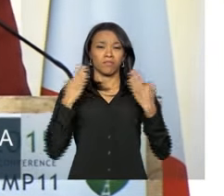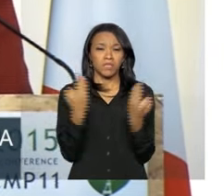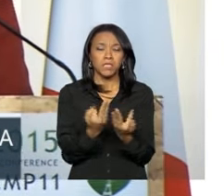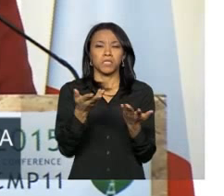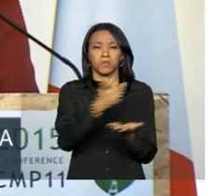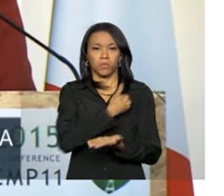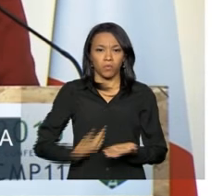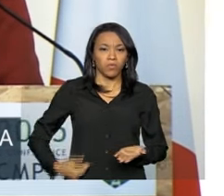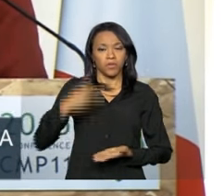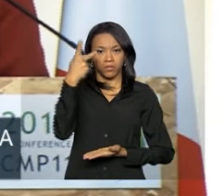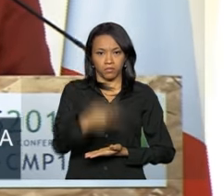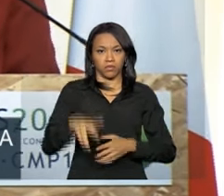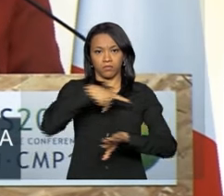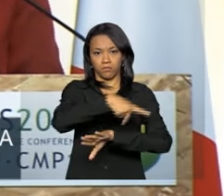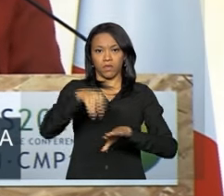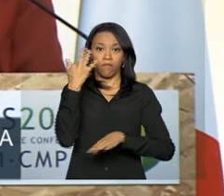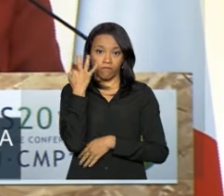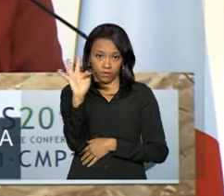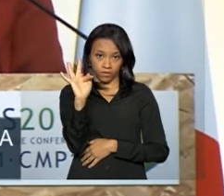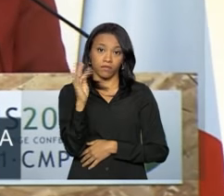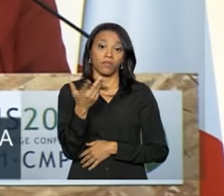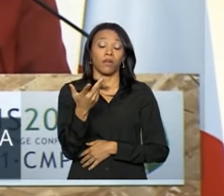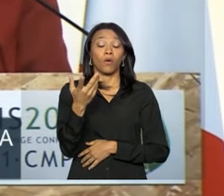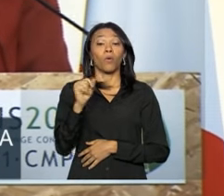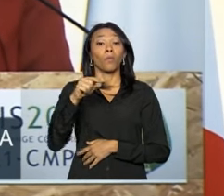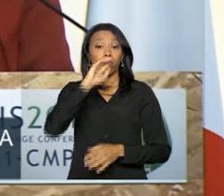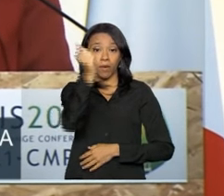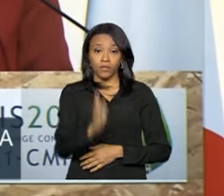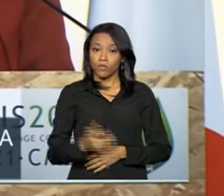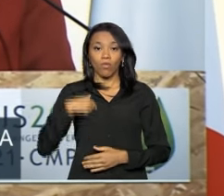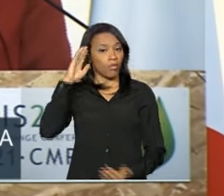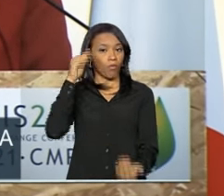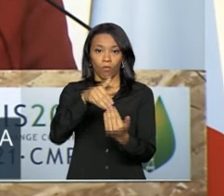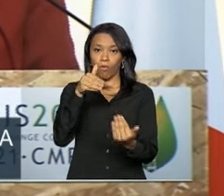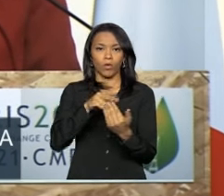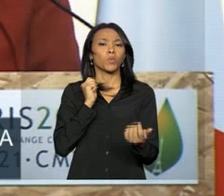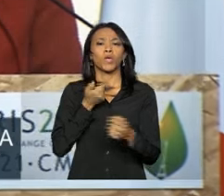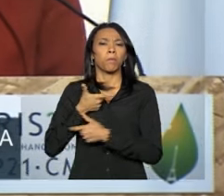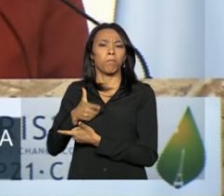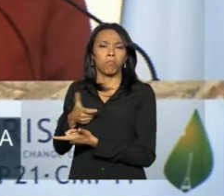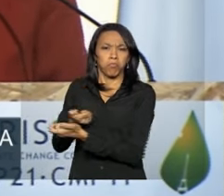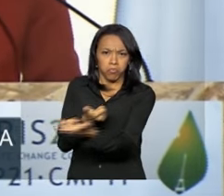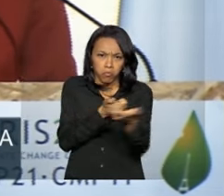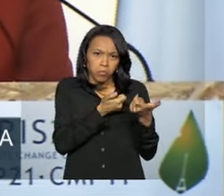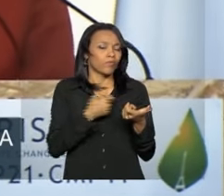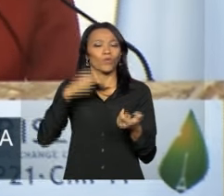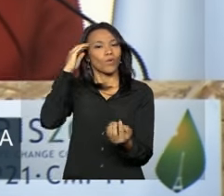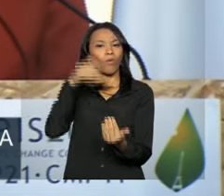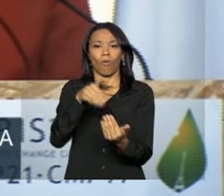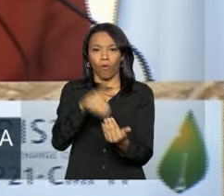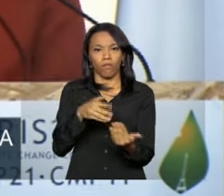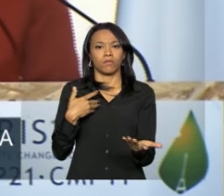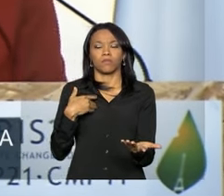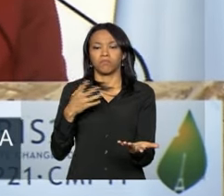e o governo da França. O Brasil condena o terrorismo onde quer que ocorra e qualquer que seja a sua